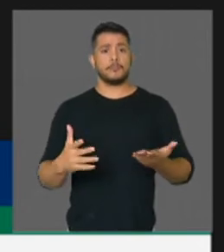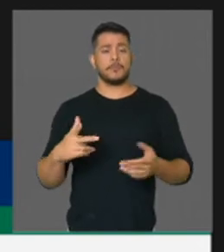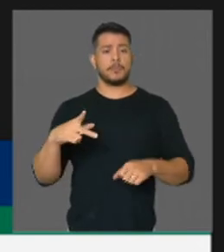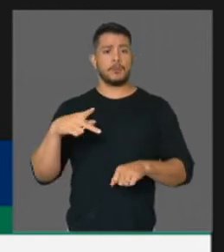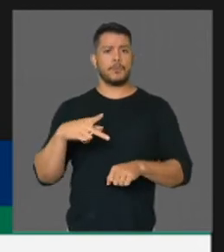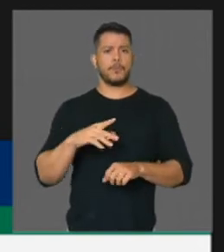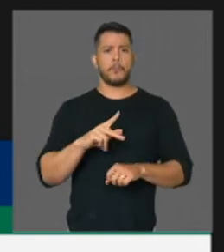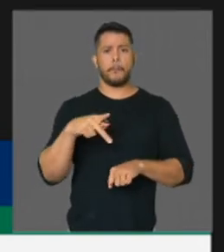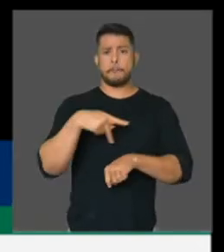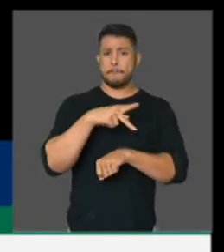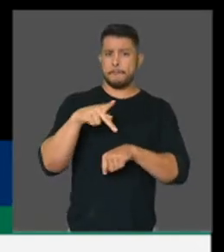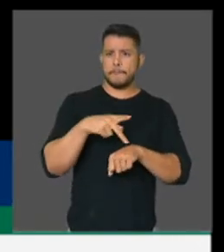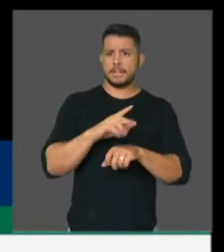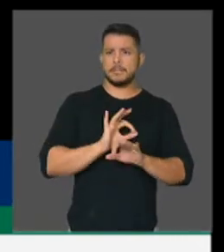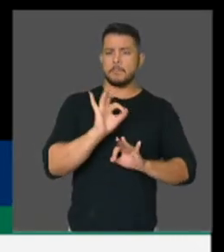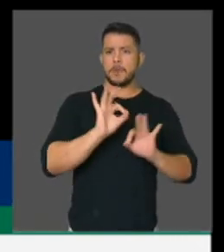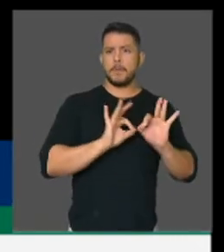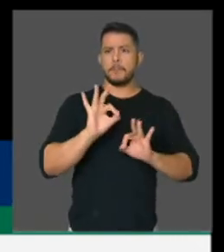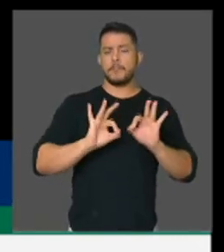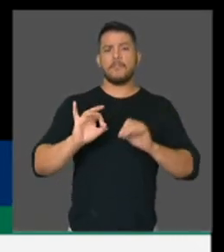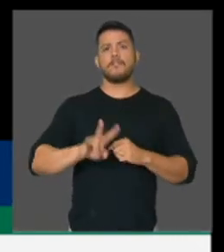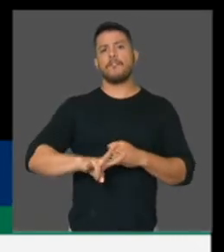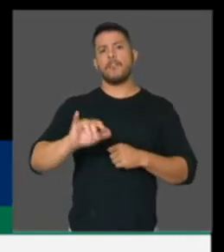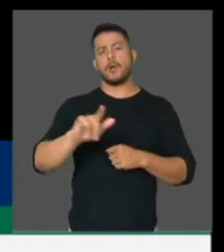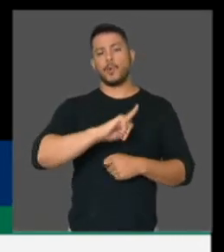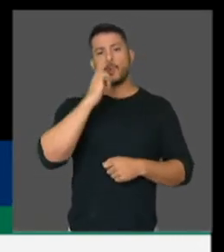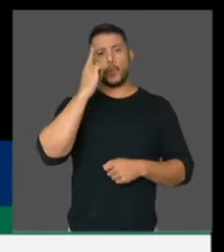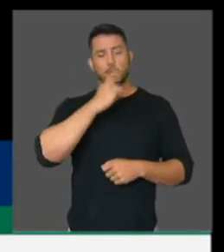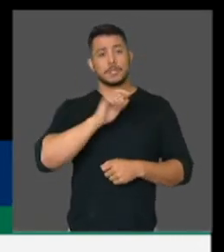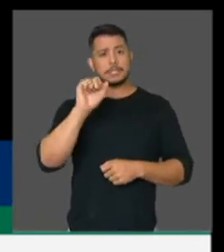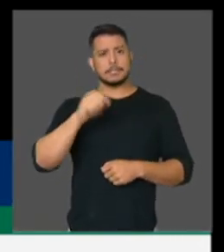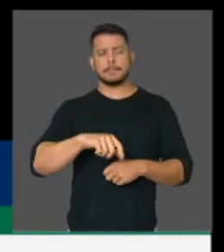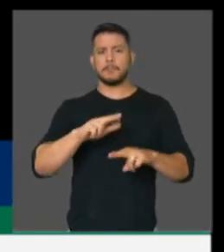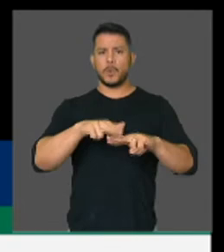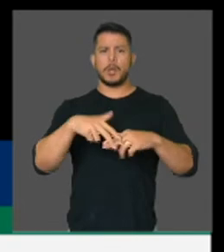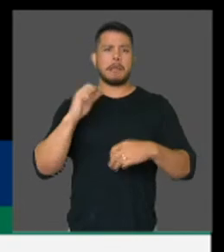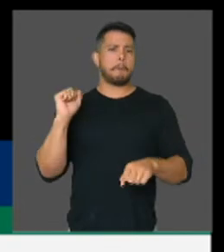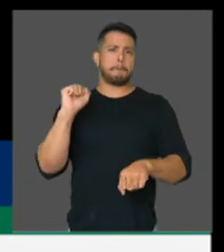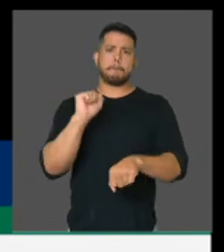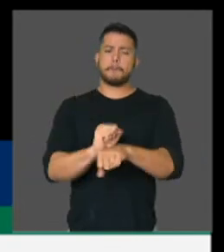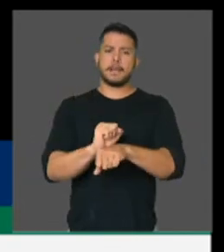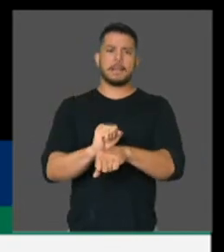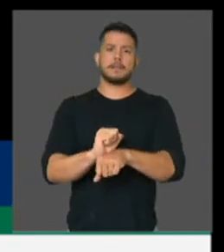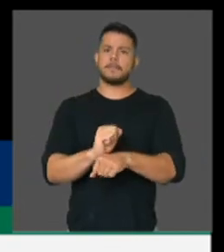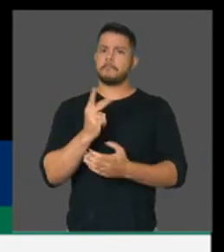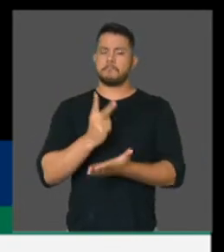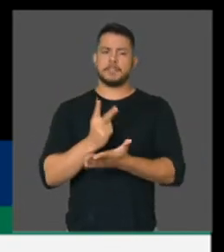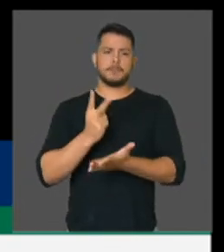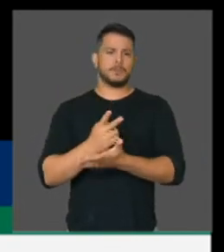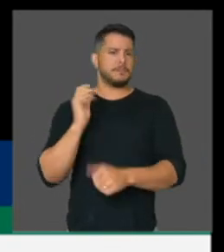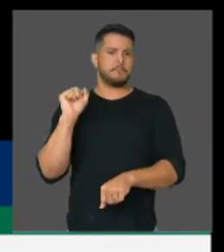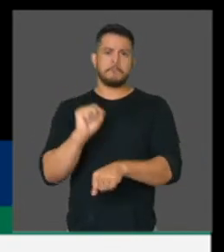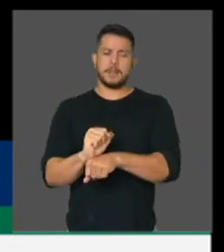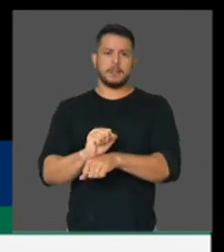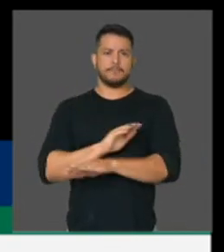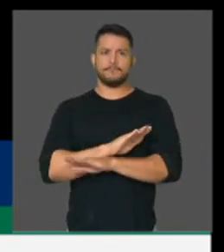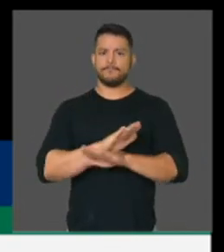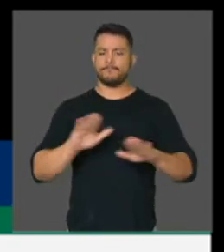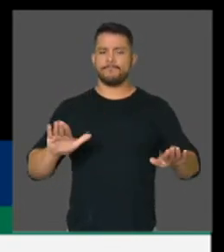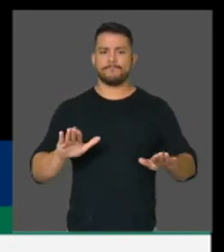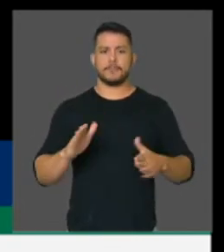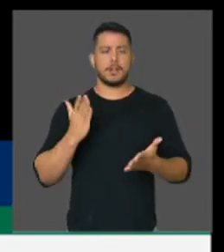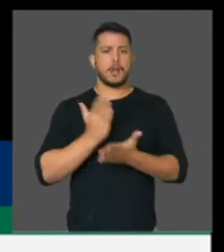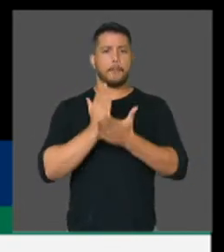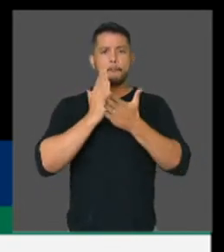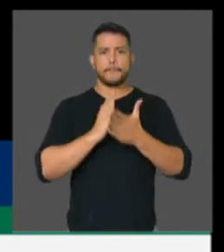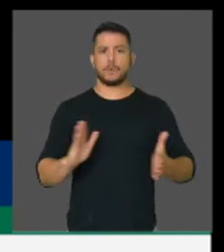preparando para criar a alternativa, porque chega do mais e do mesmo. Chega do mais, do mesmo e